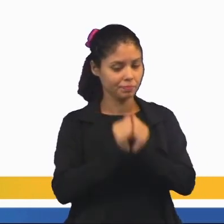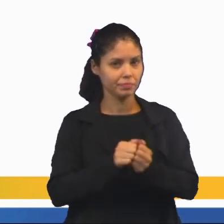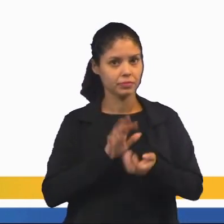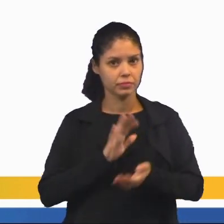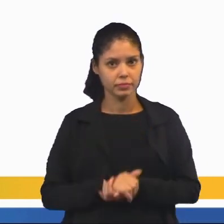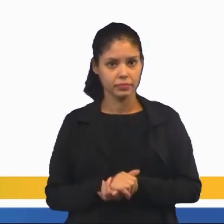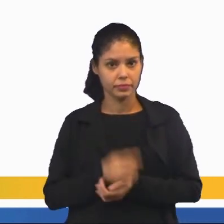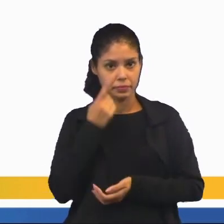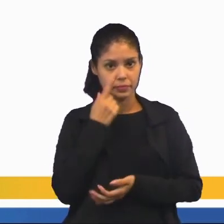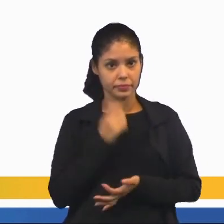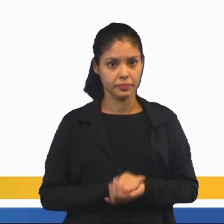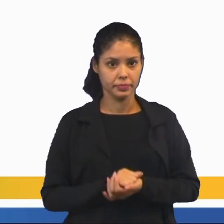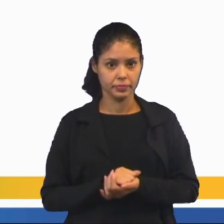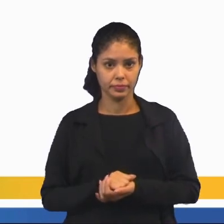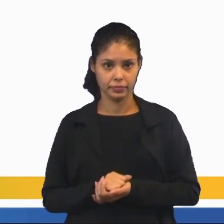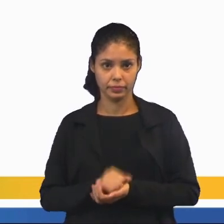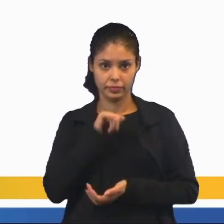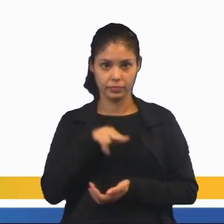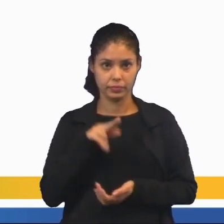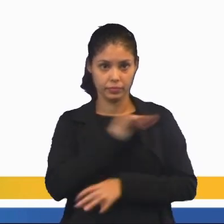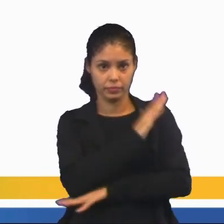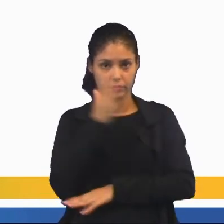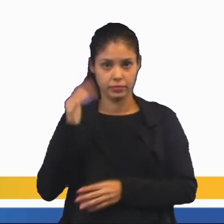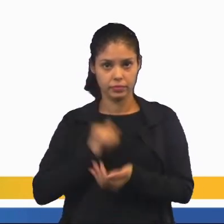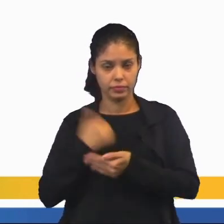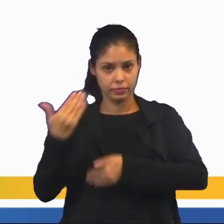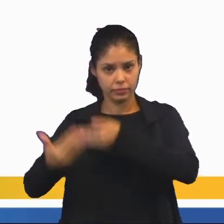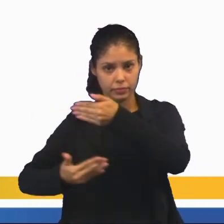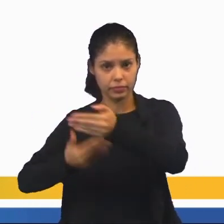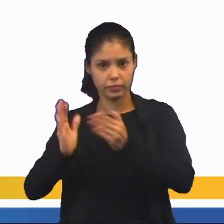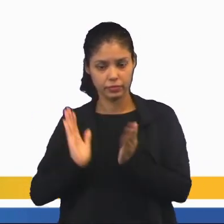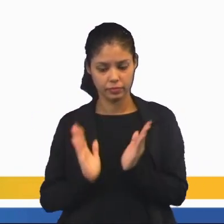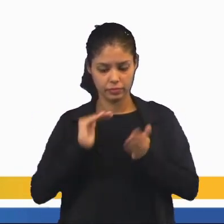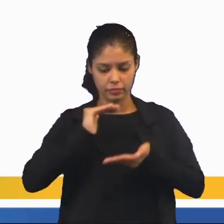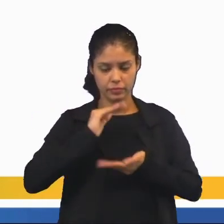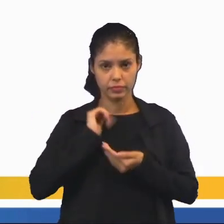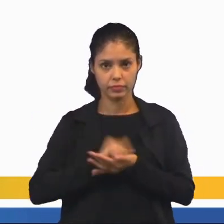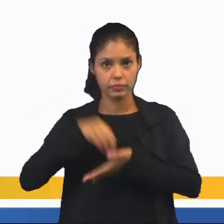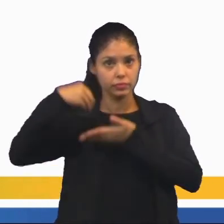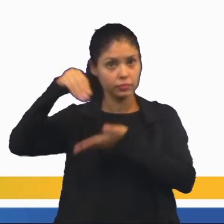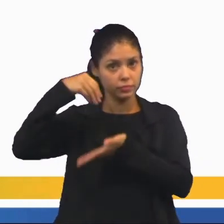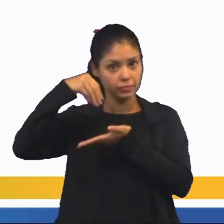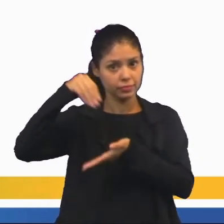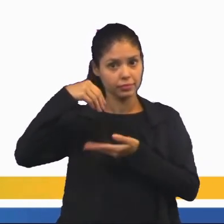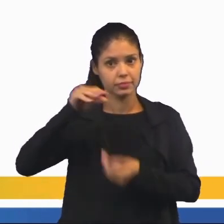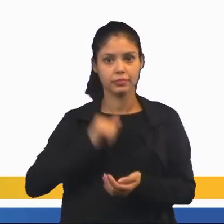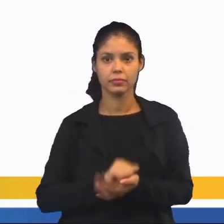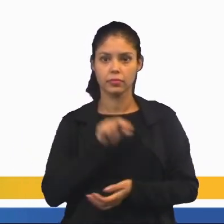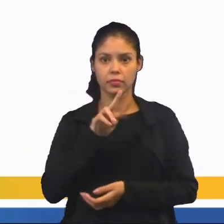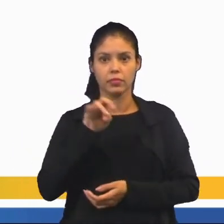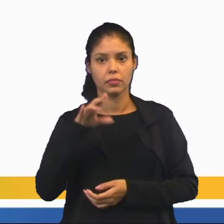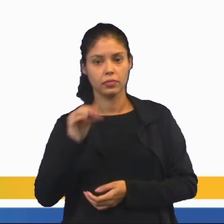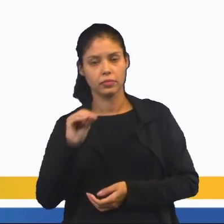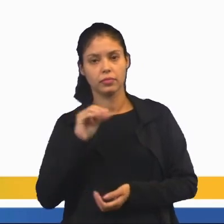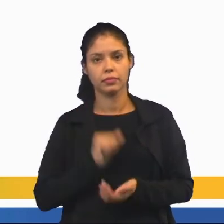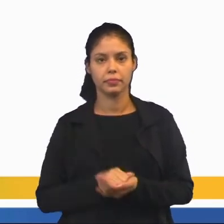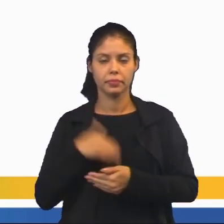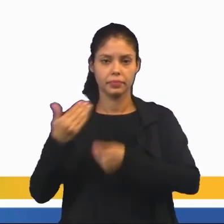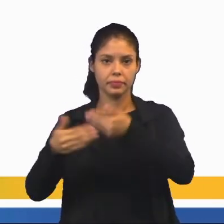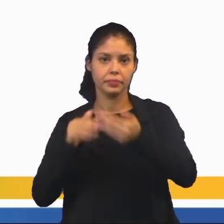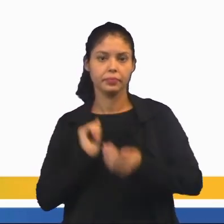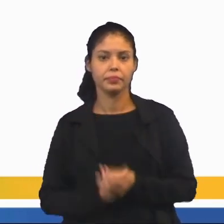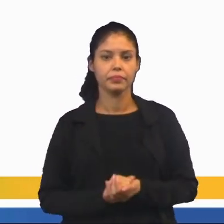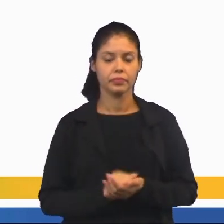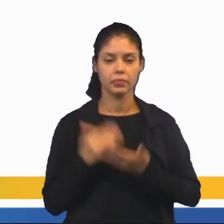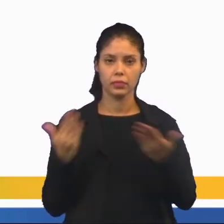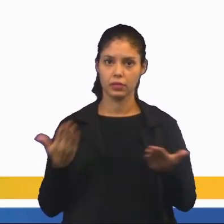juntos? Olha só, espiga de milho in natura, milho em conserva processado e o salgadinho de milho no pacote